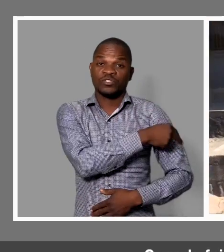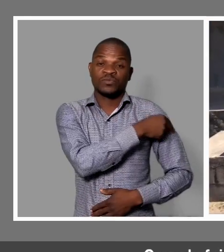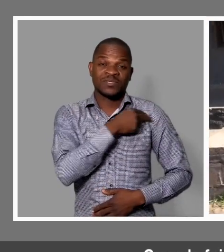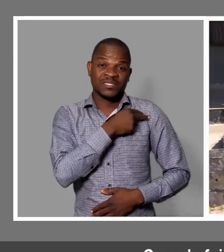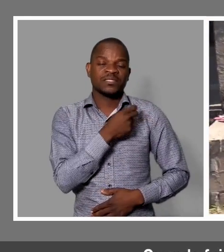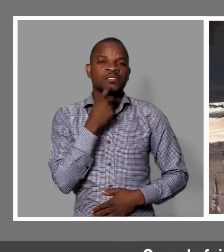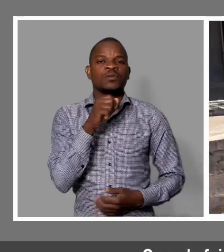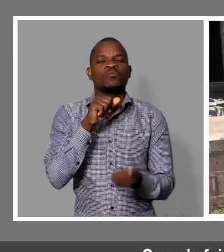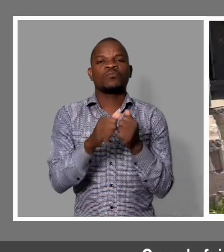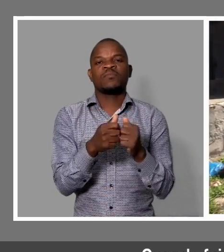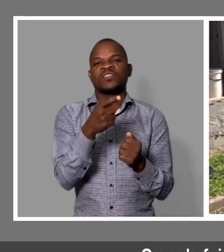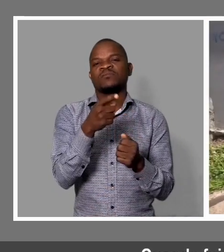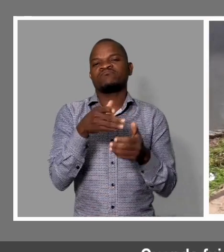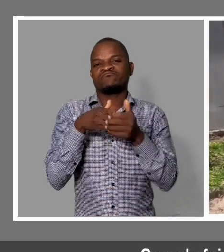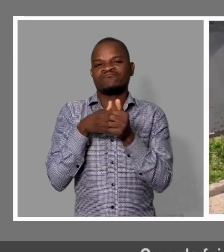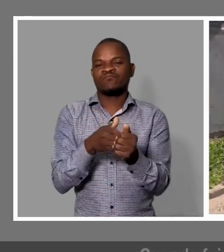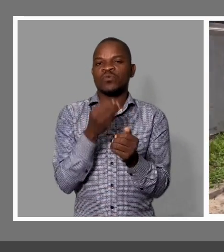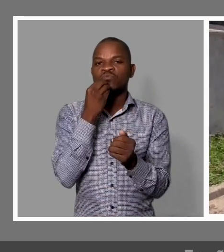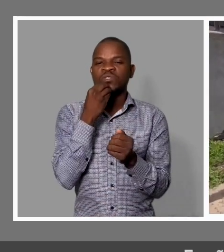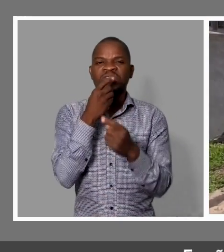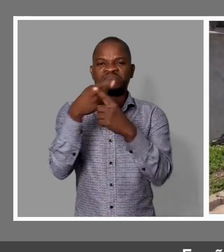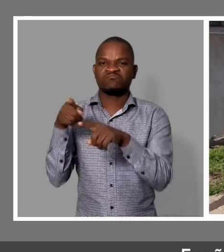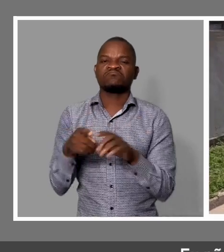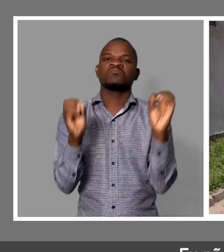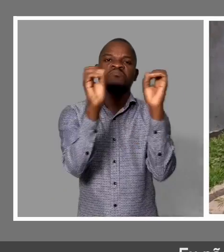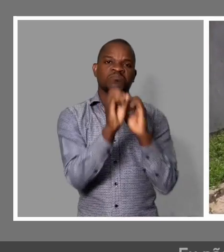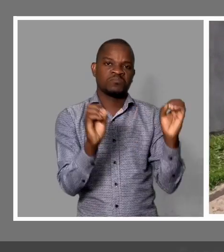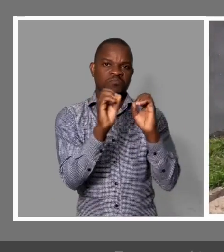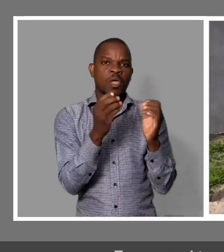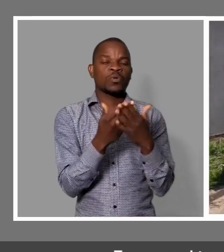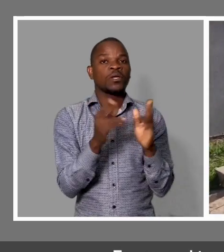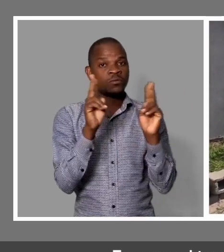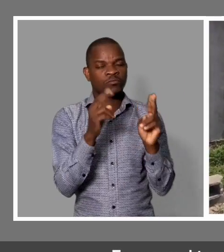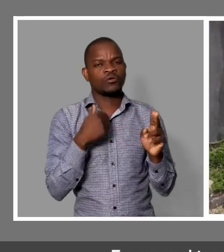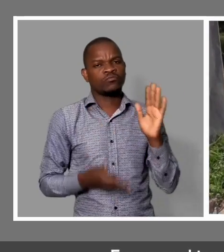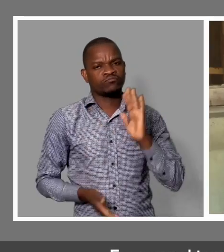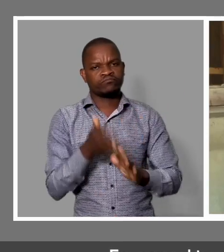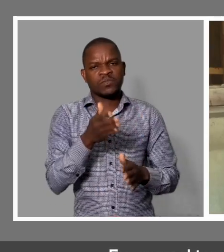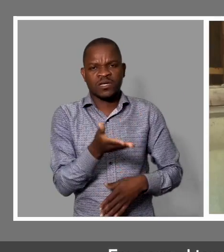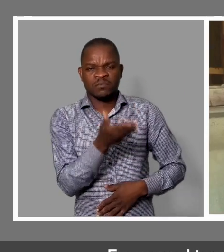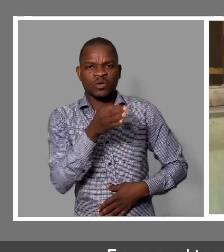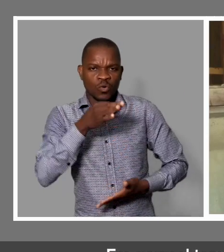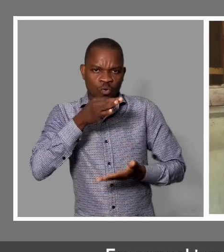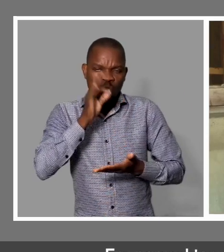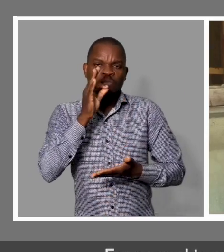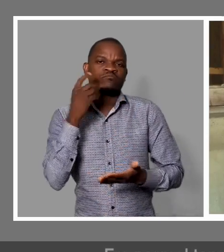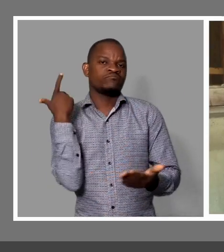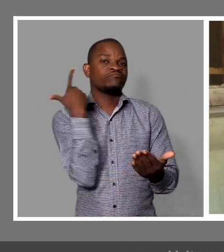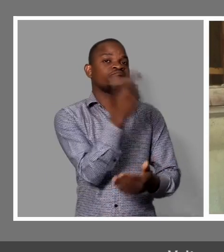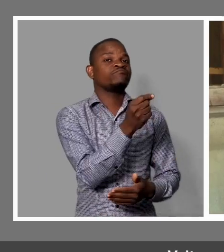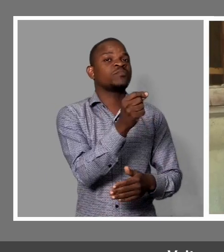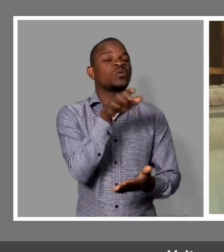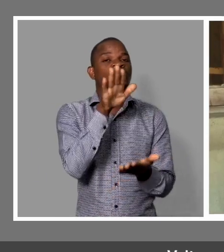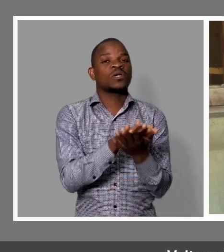problema também era por causa da alimentação. Eu não variava os alimentos. Normalmente eu tomava um chá, um pão e a escola